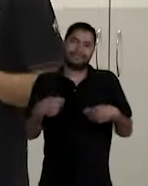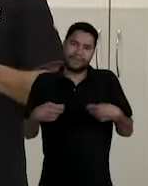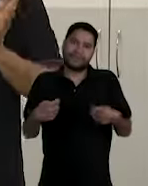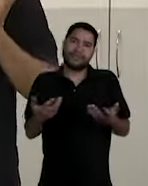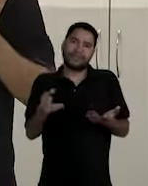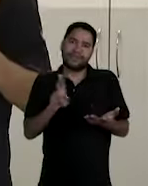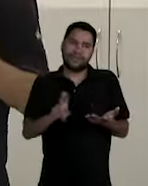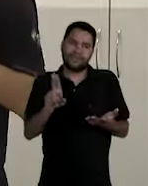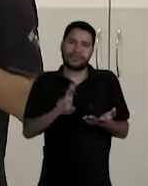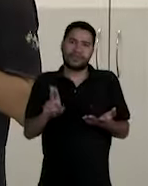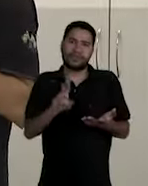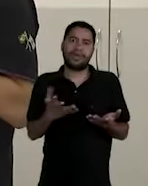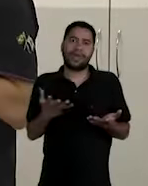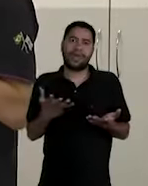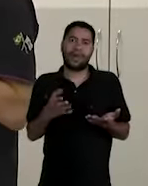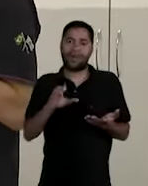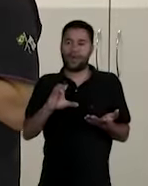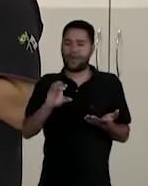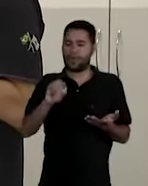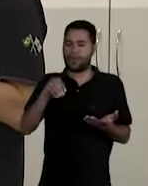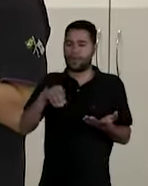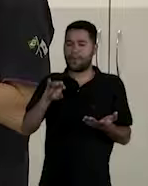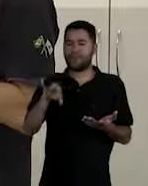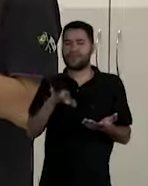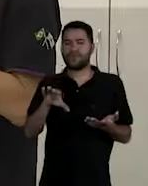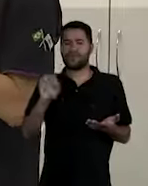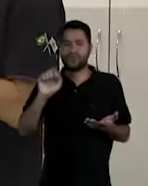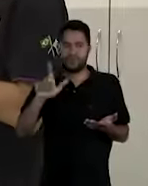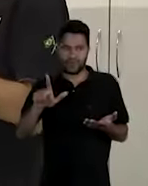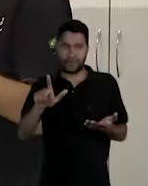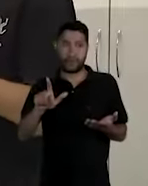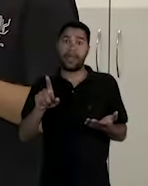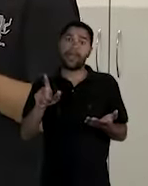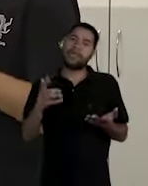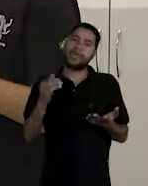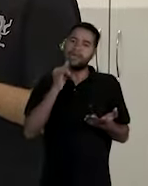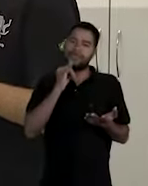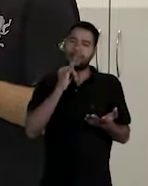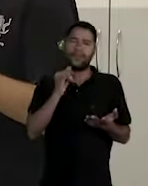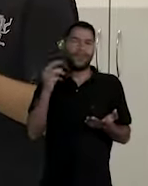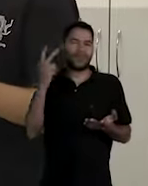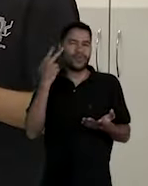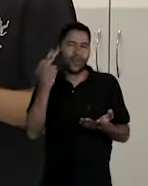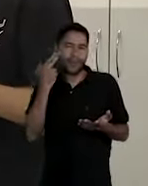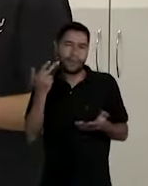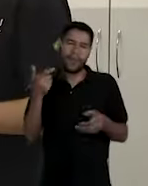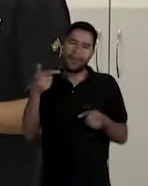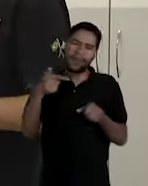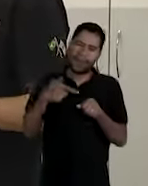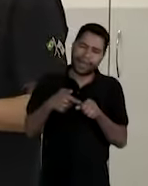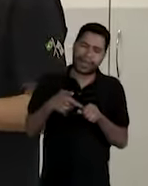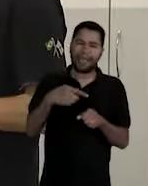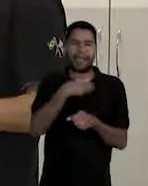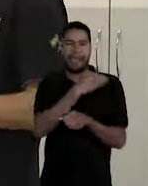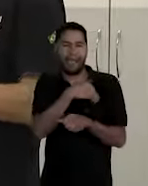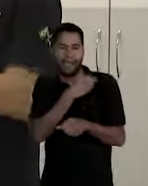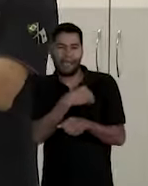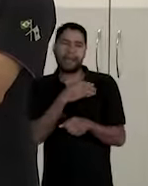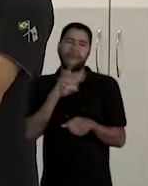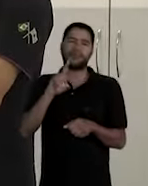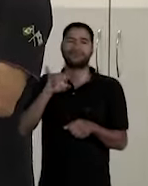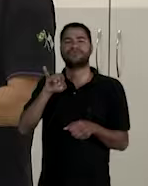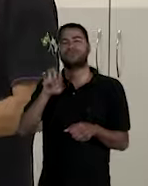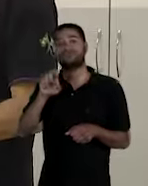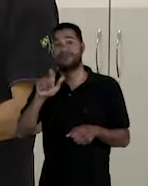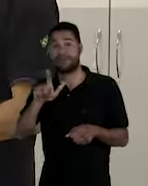custo. No caso do motor de combustão interna, é a gasolina, o álcool, o gás, o querosene, tá certo?